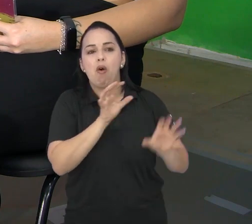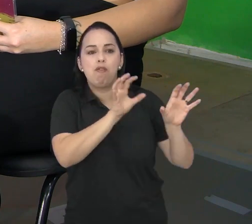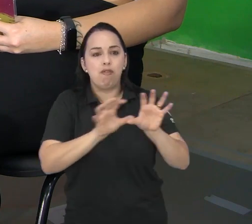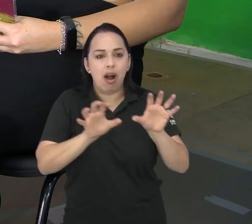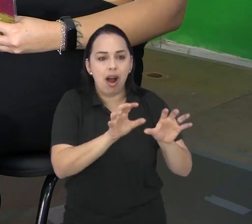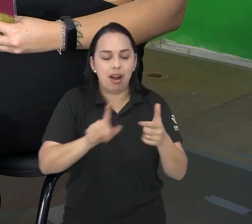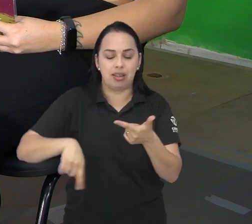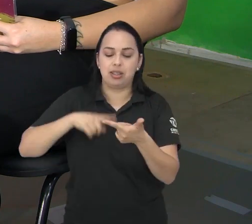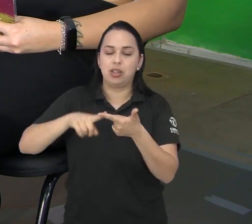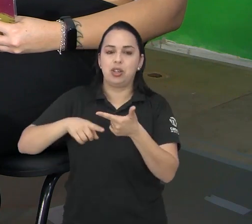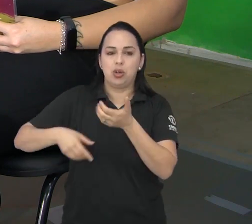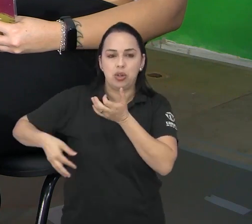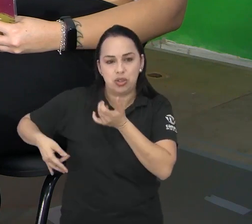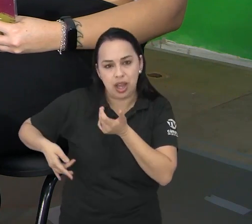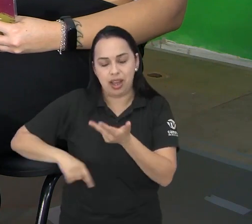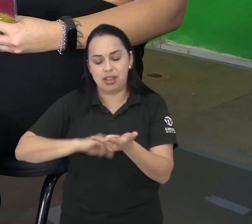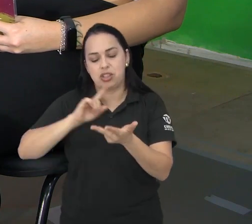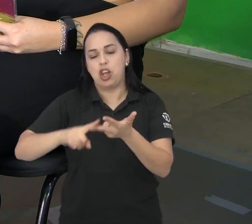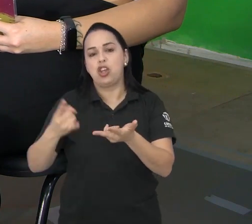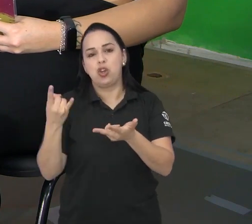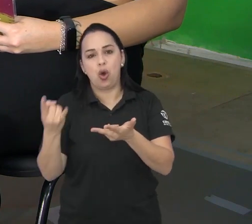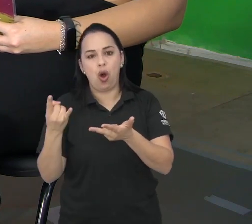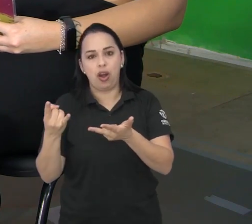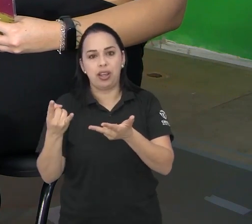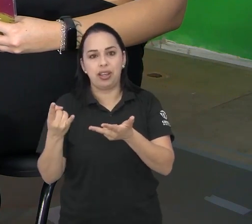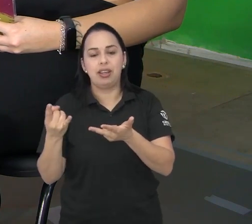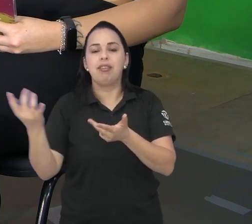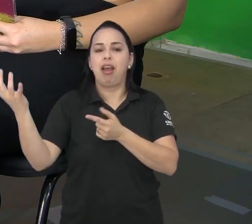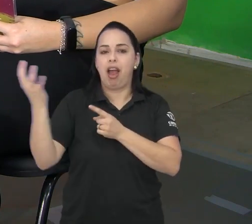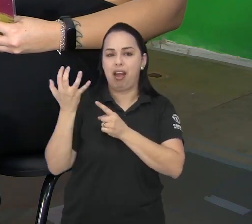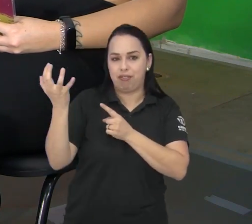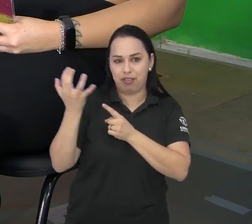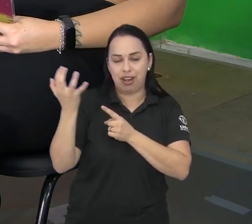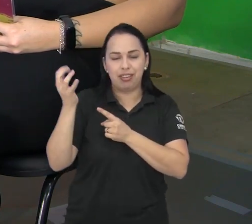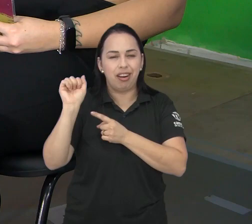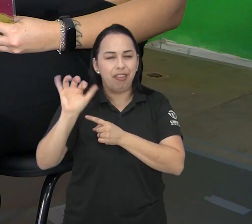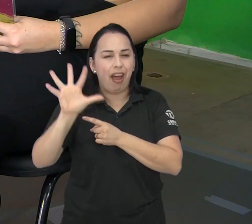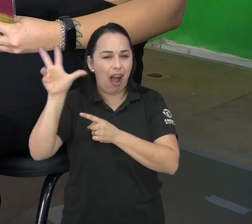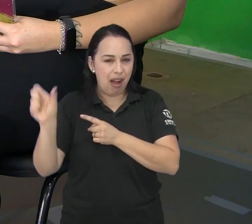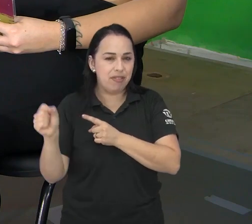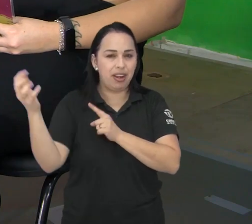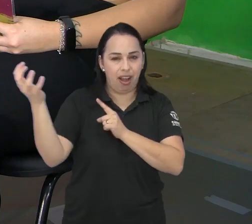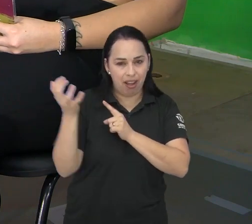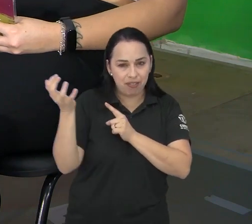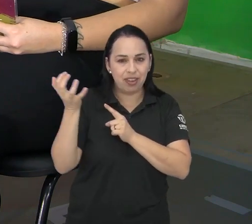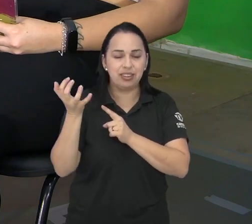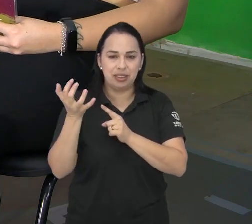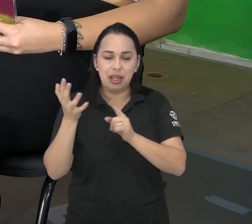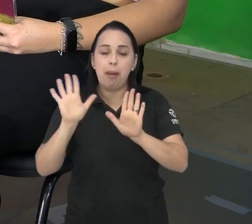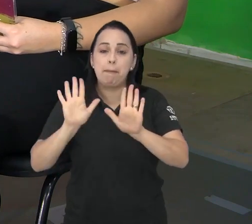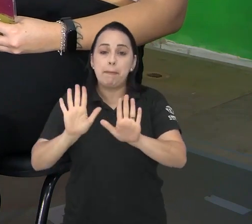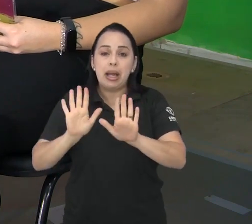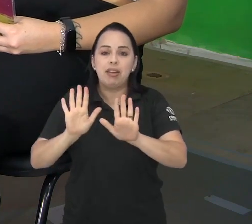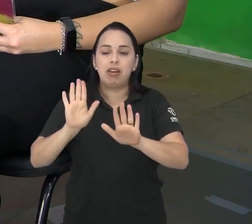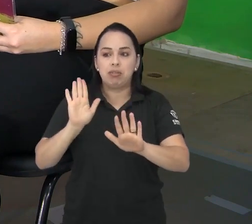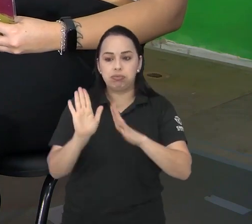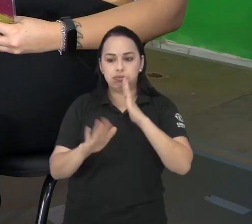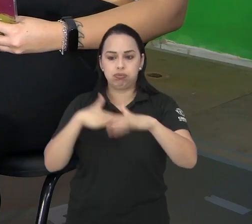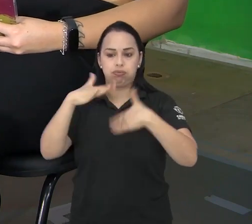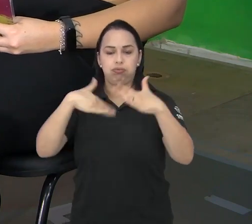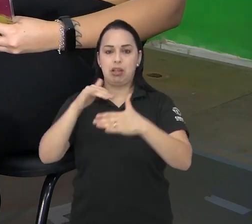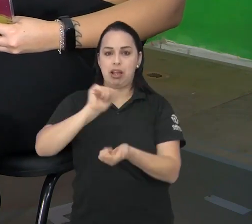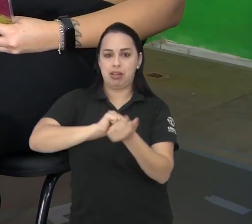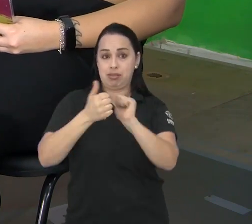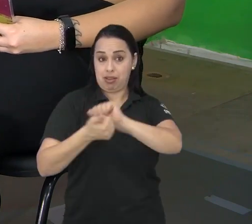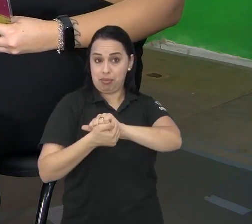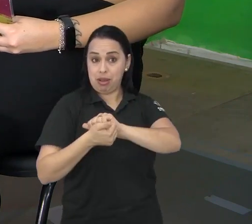é o jazz, como é o rock, né, todas as origens ali do continente africano e vai como se diz, vai evoluindo, se